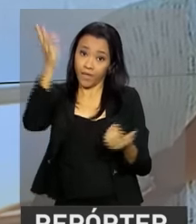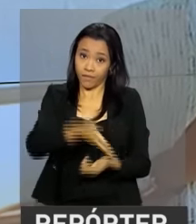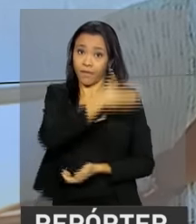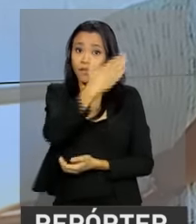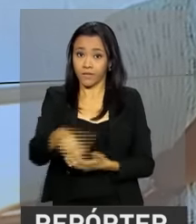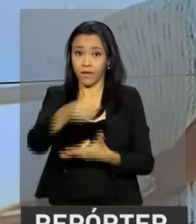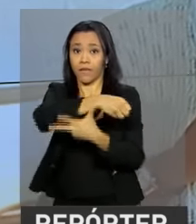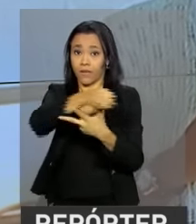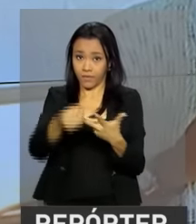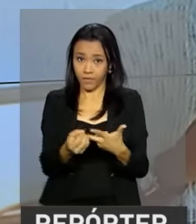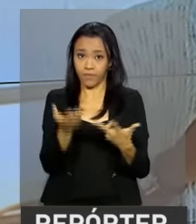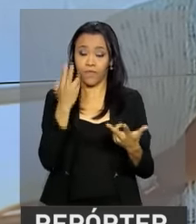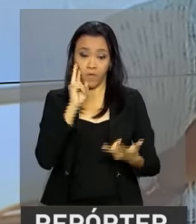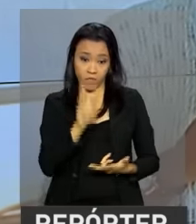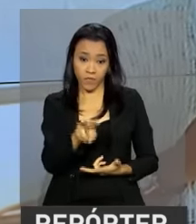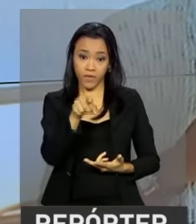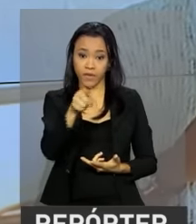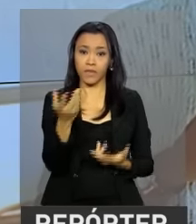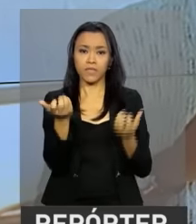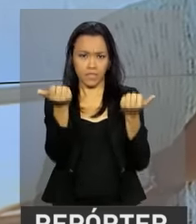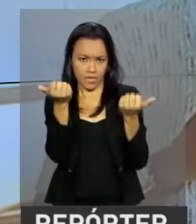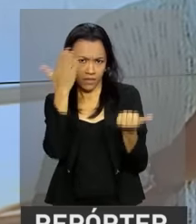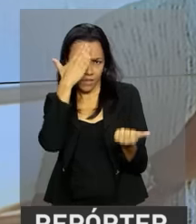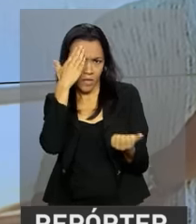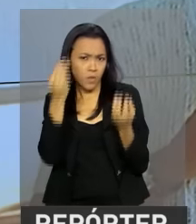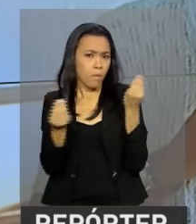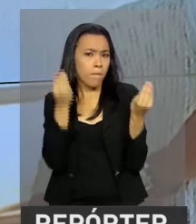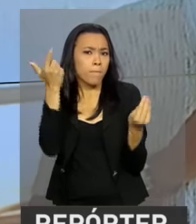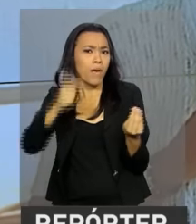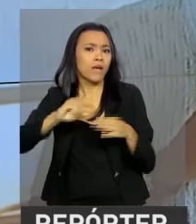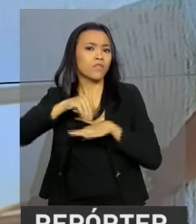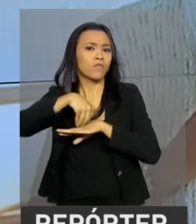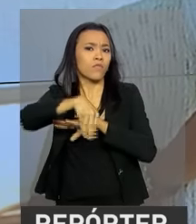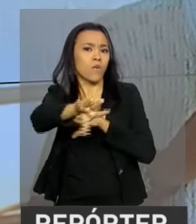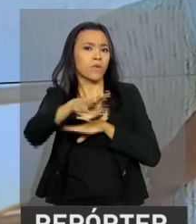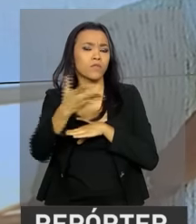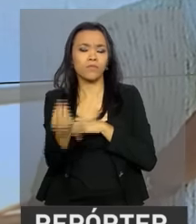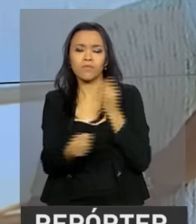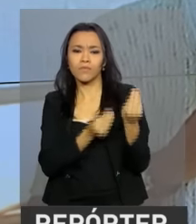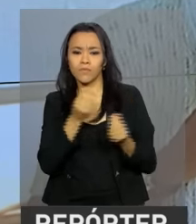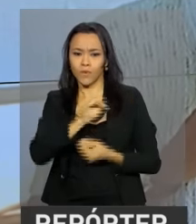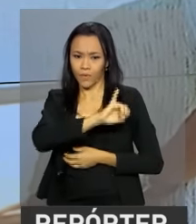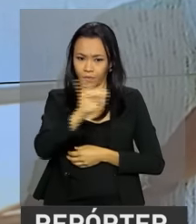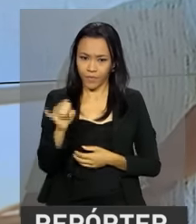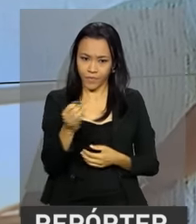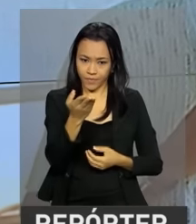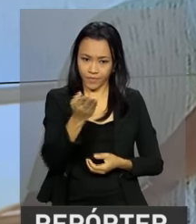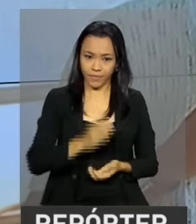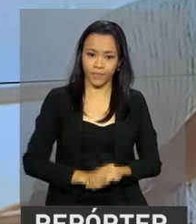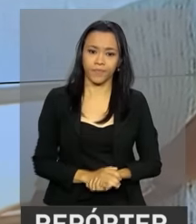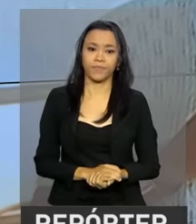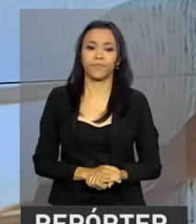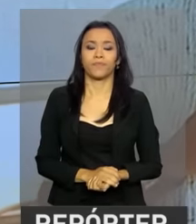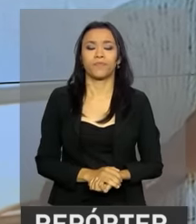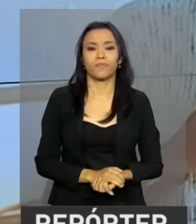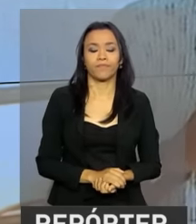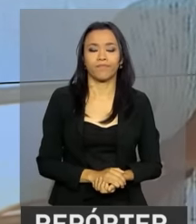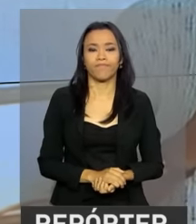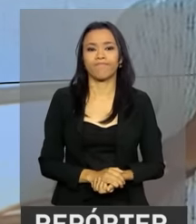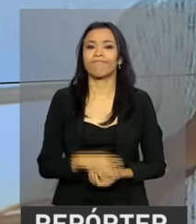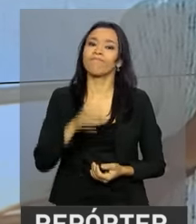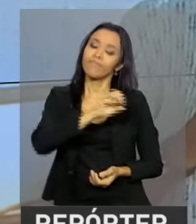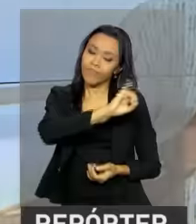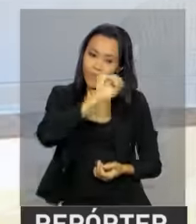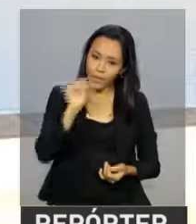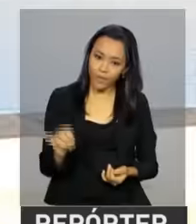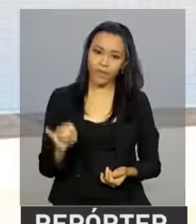k nup que está lá no Ministério da Educação acompanhando esse assunto e tem mais informações pra gente Olá Mara Olá